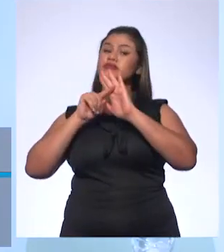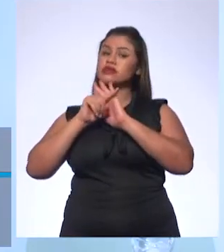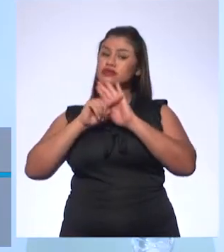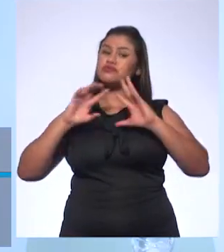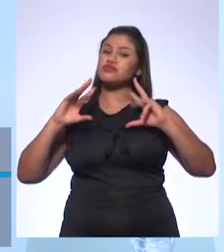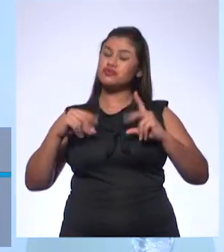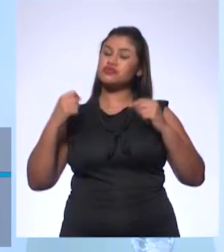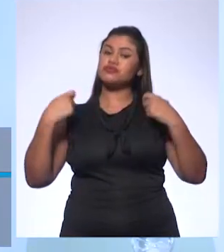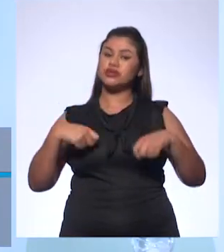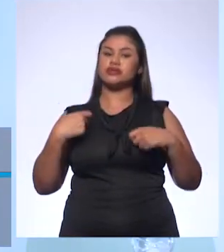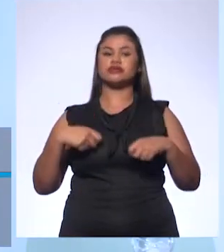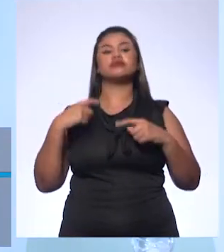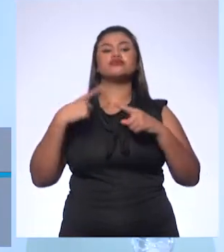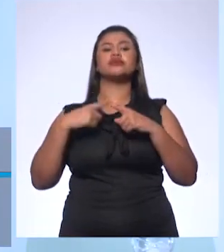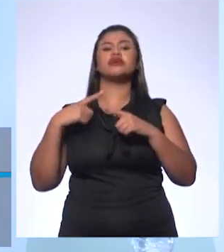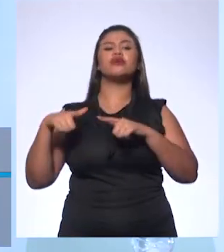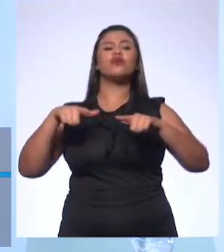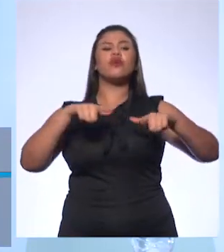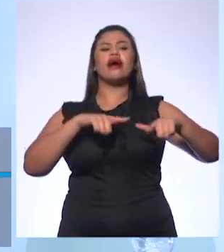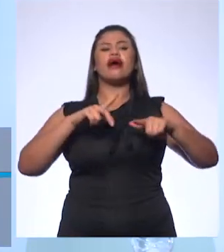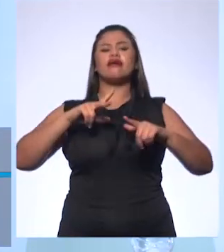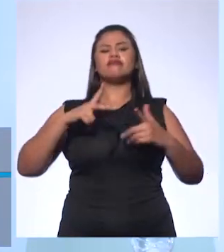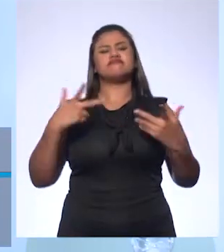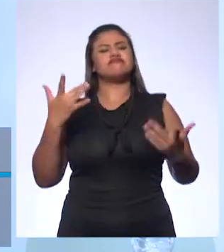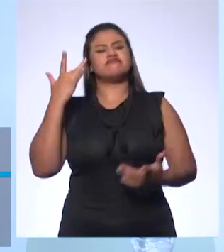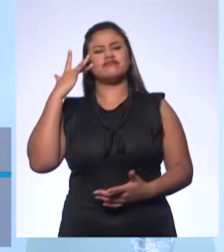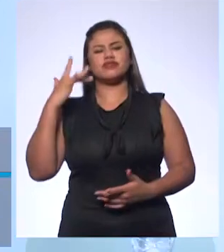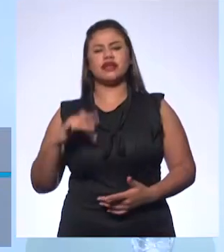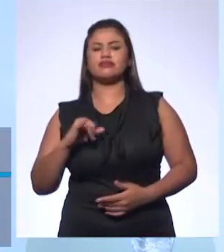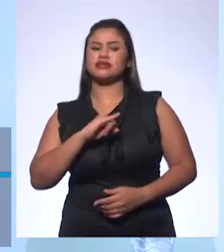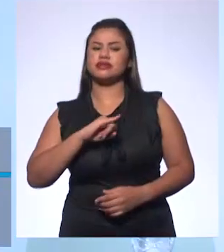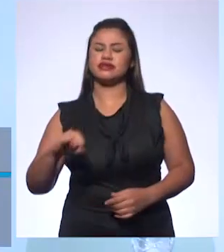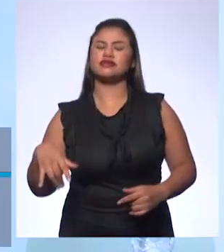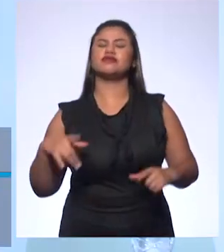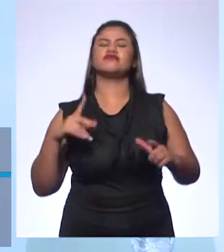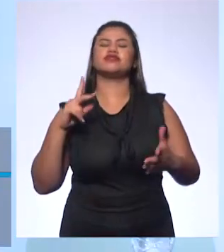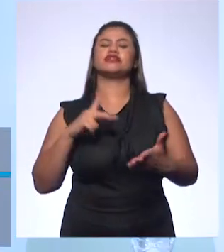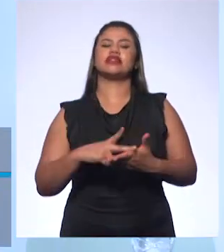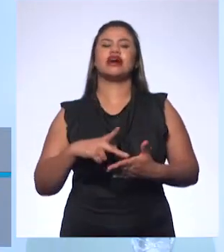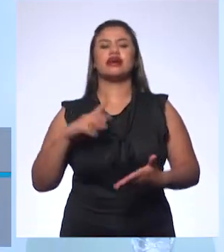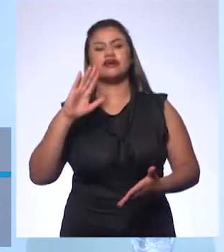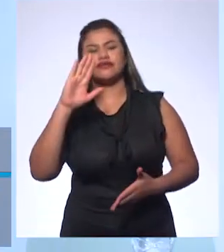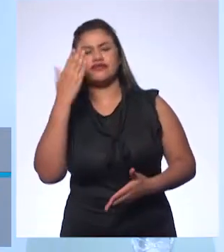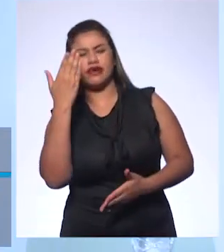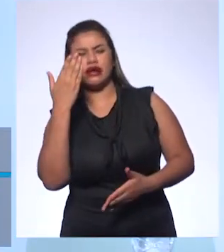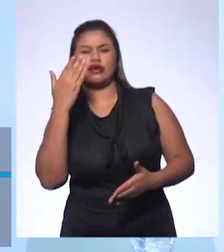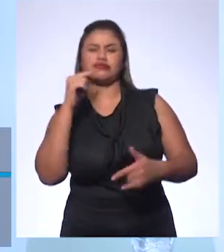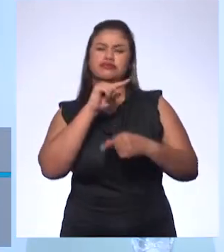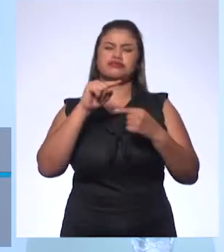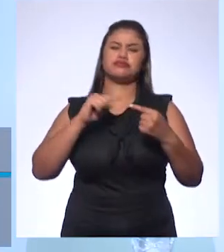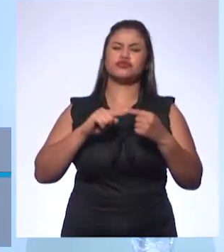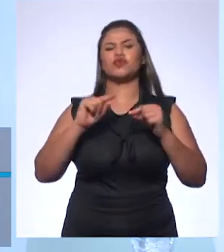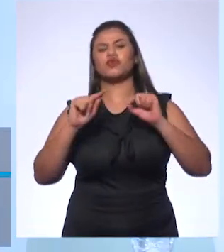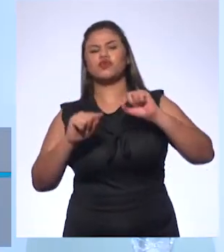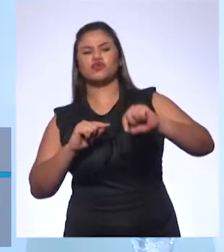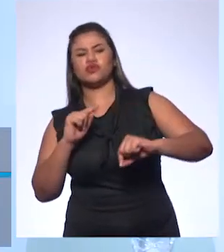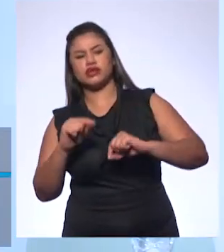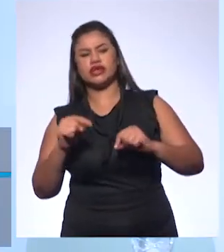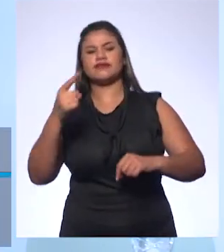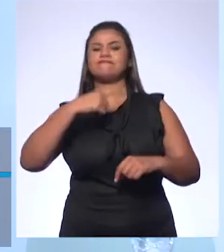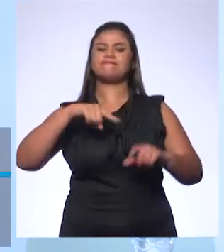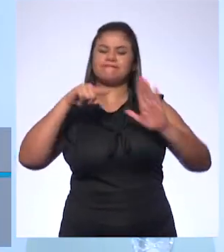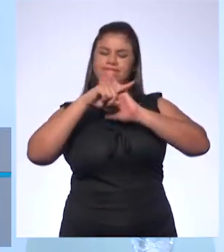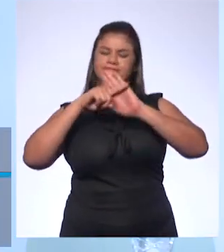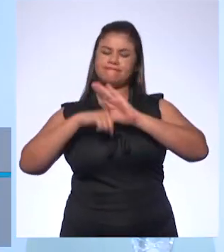onde vir a gente nunca sabe aquela notícia se é verdadeira, se é falsa, se tem uma intenção, qual é a intenção. São coisas que a gente